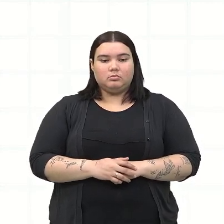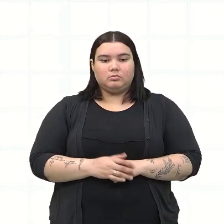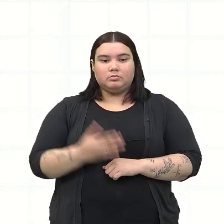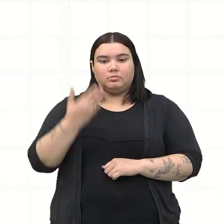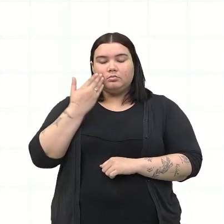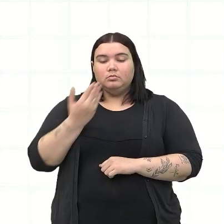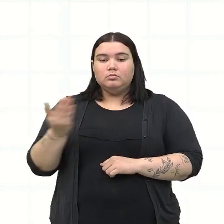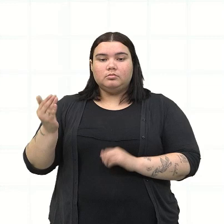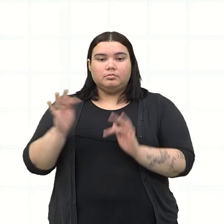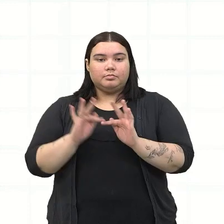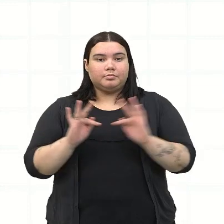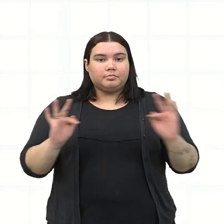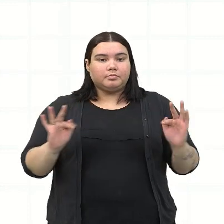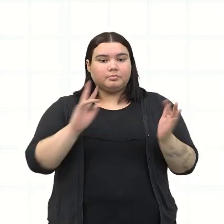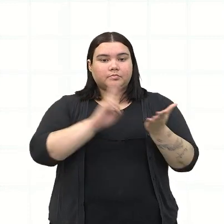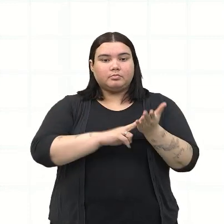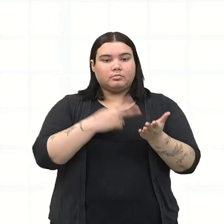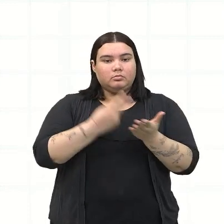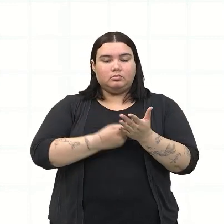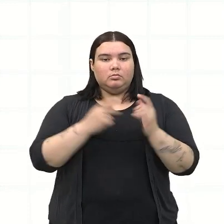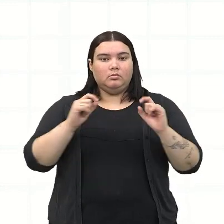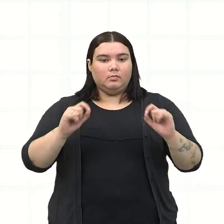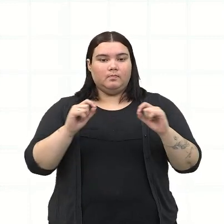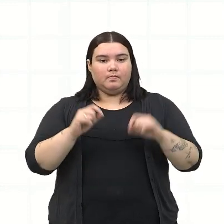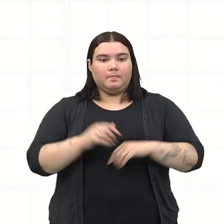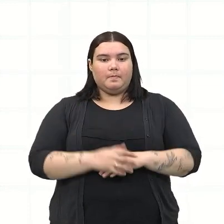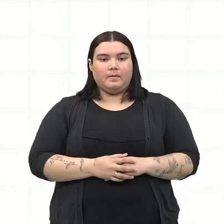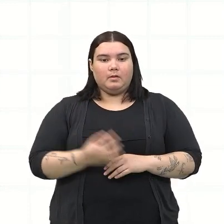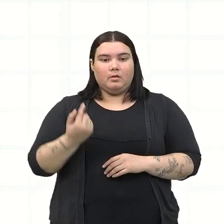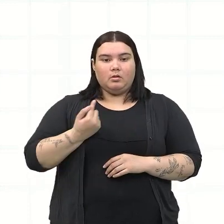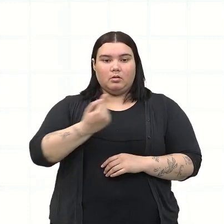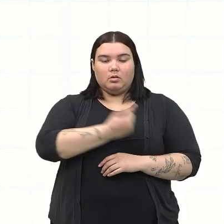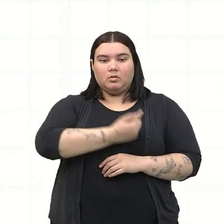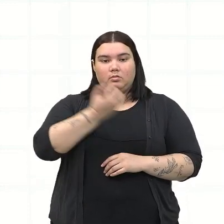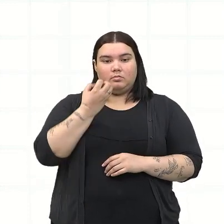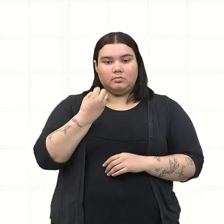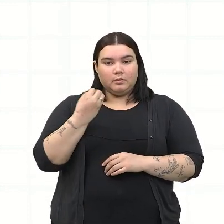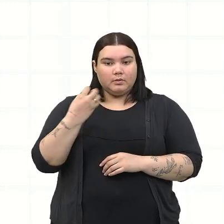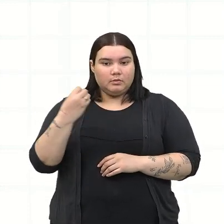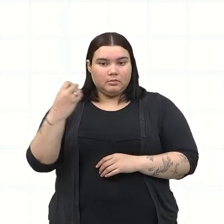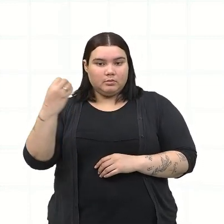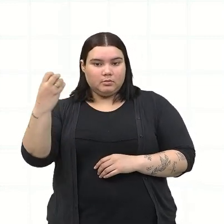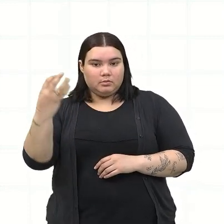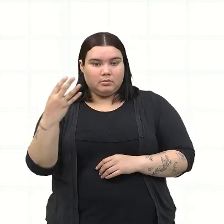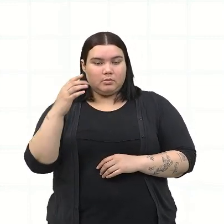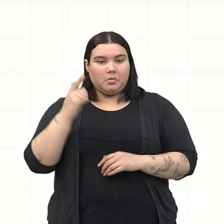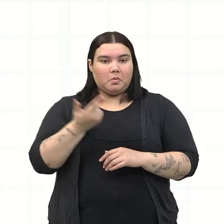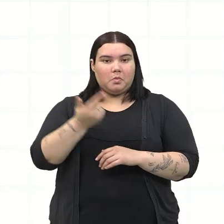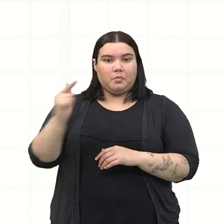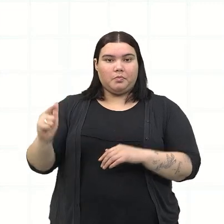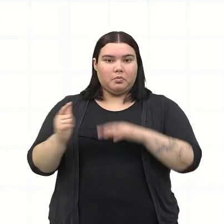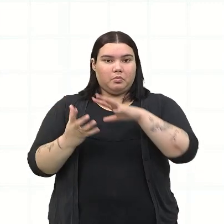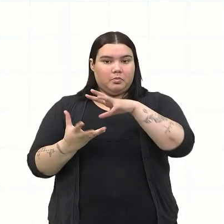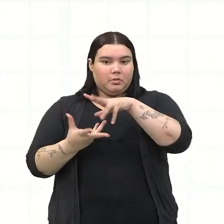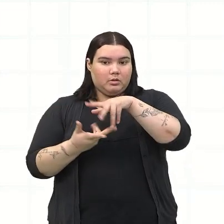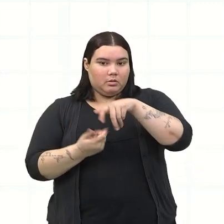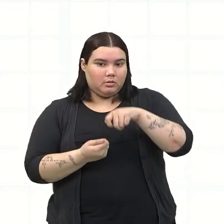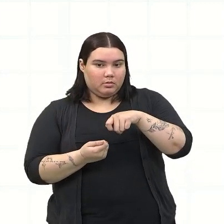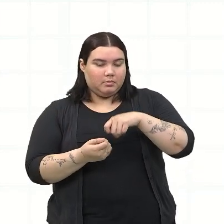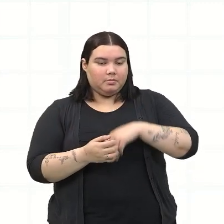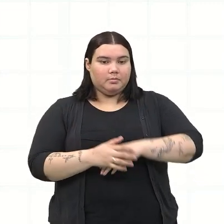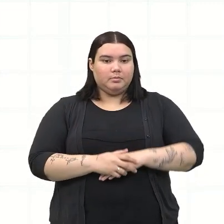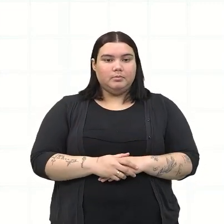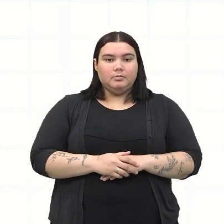We will travel to Mars. Nós iremos viajar para Marte. Então, olha só